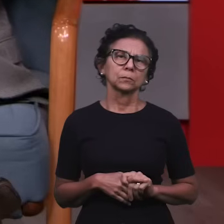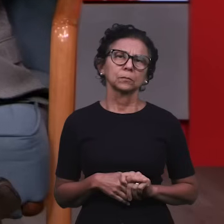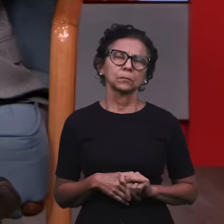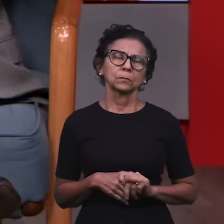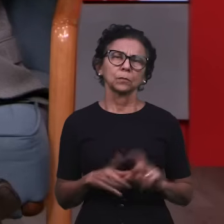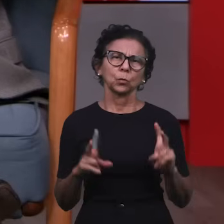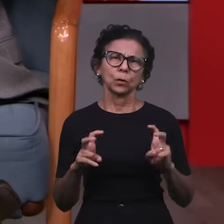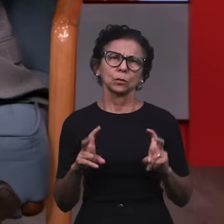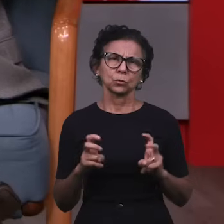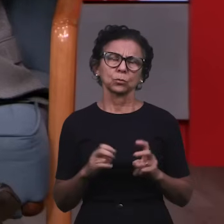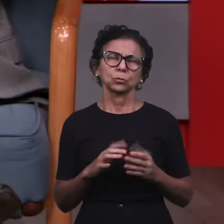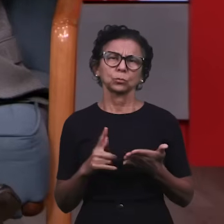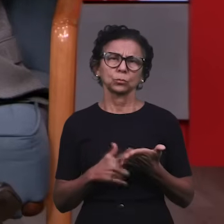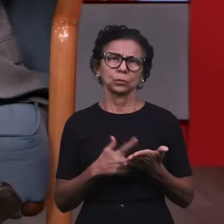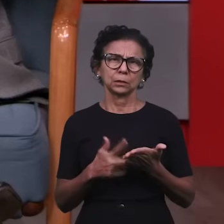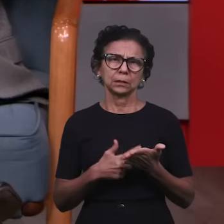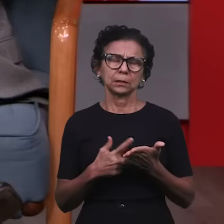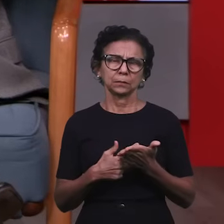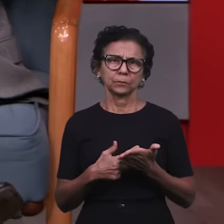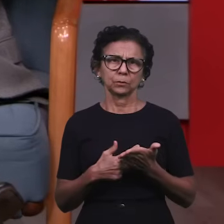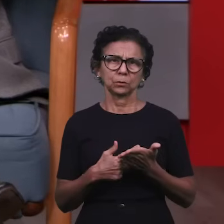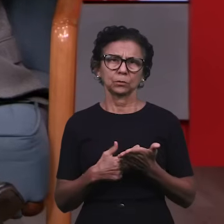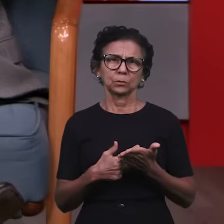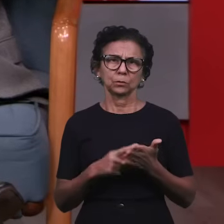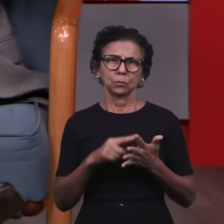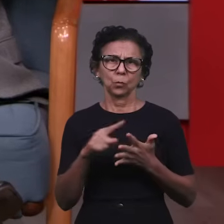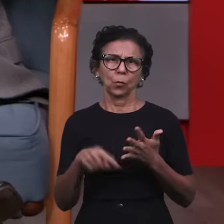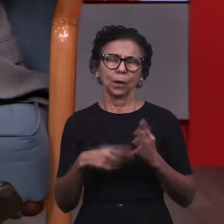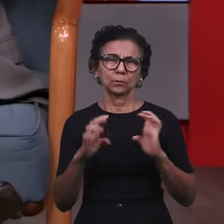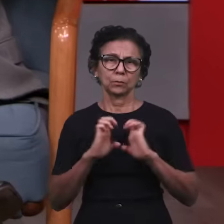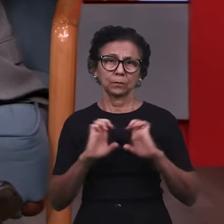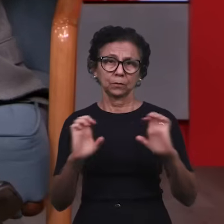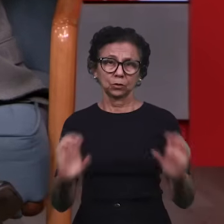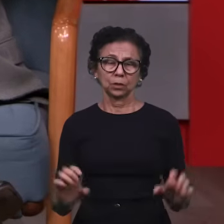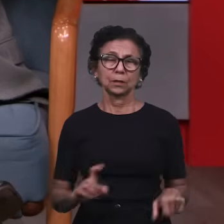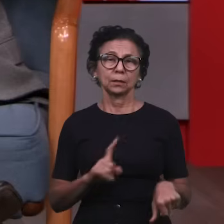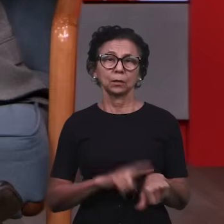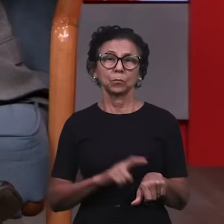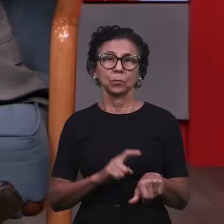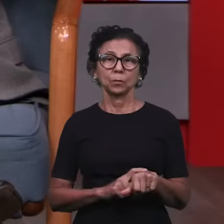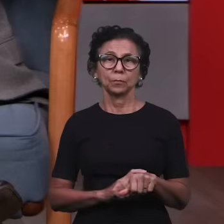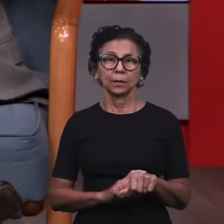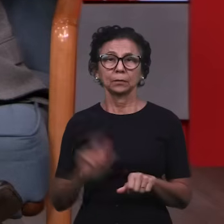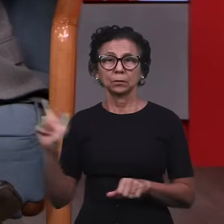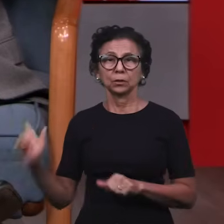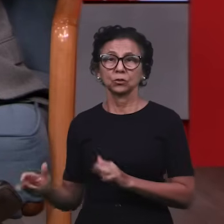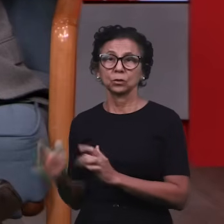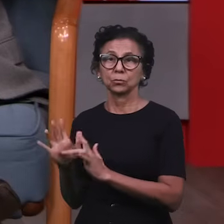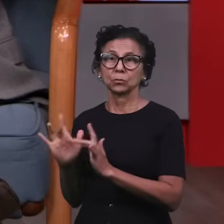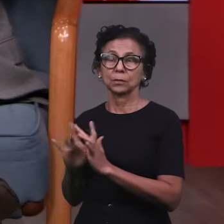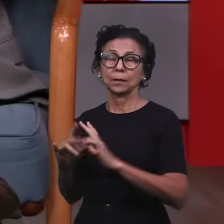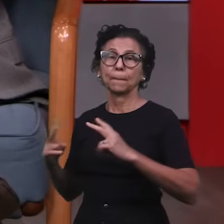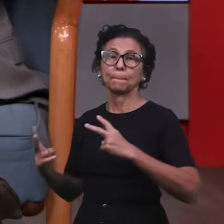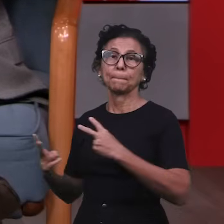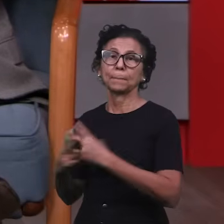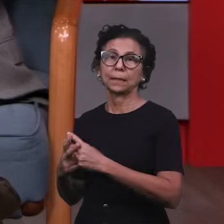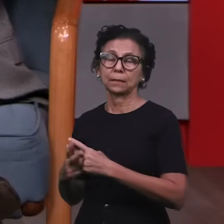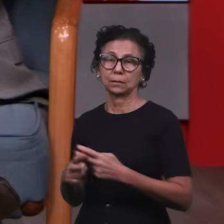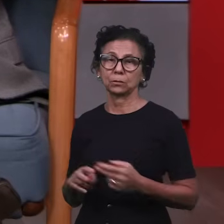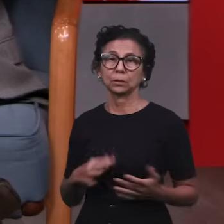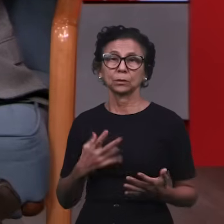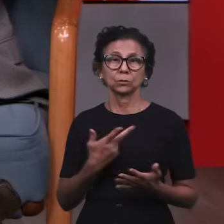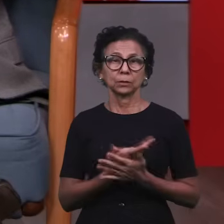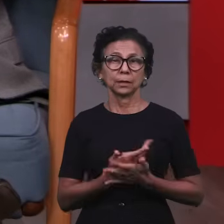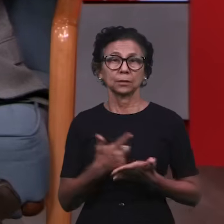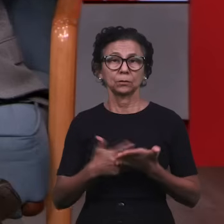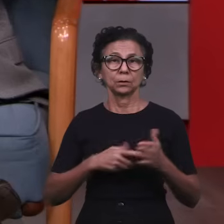bem conhecido nos evangelhos. Naquele momento da prisão de Jesus, o que acontece ali está descrito no